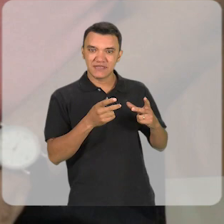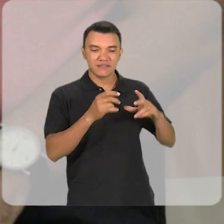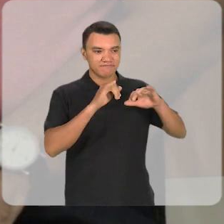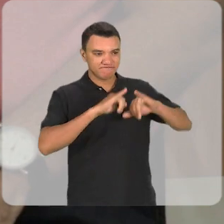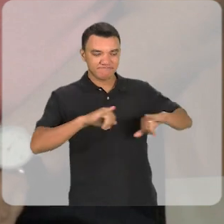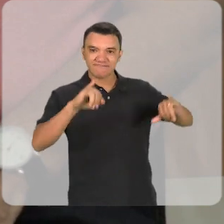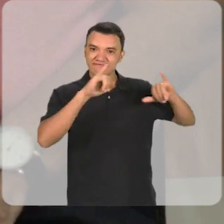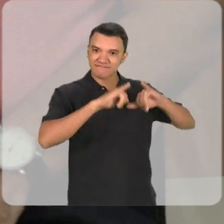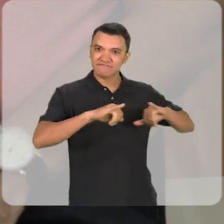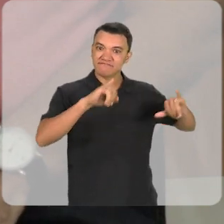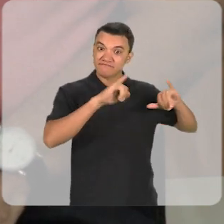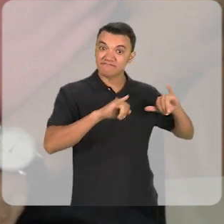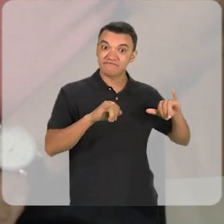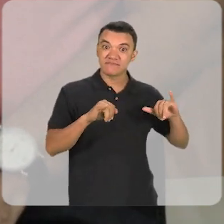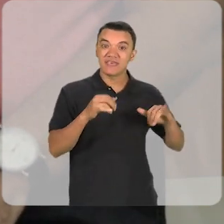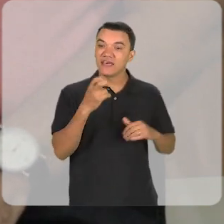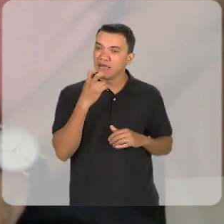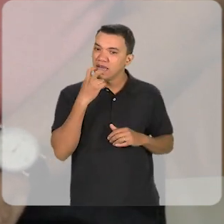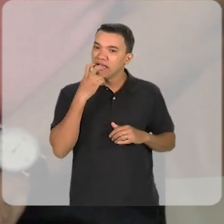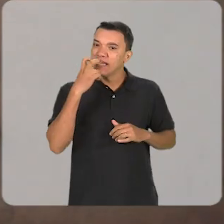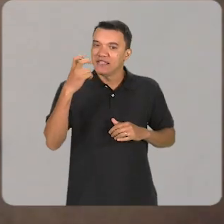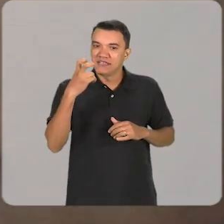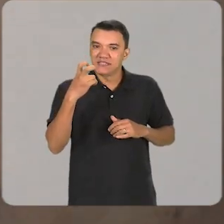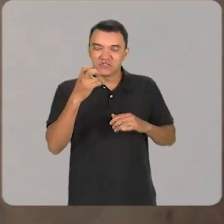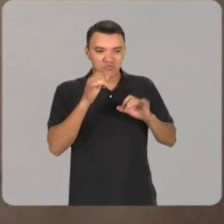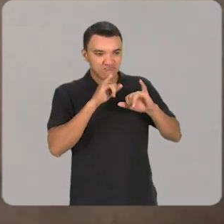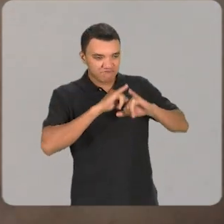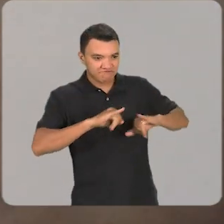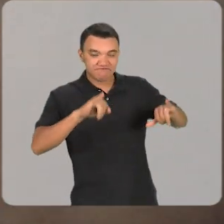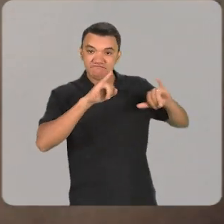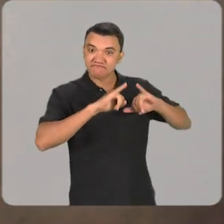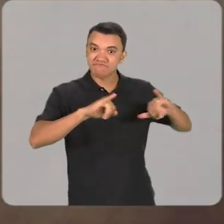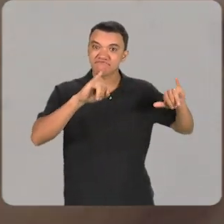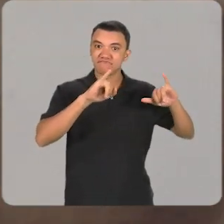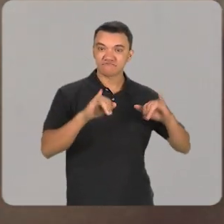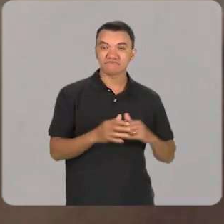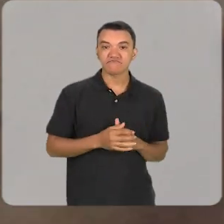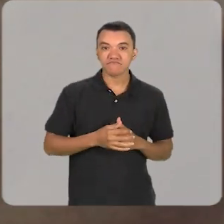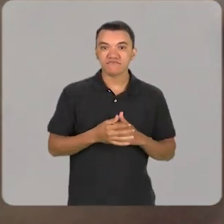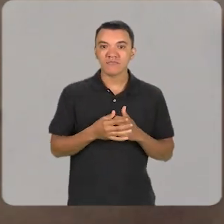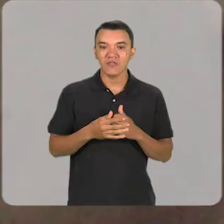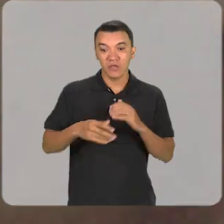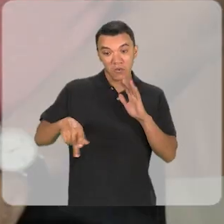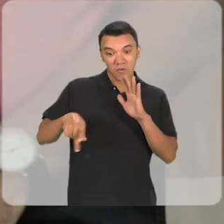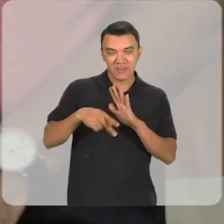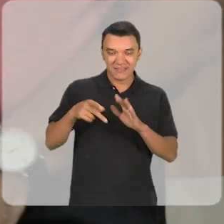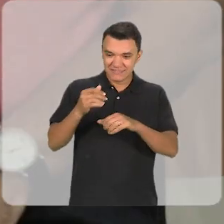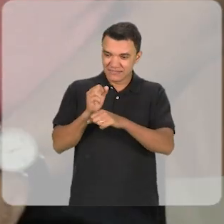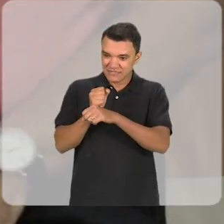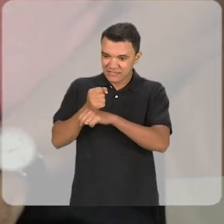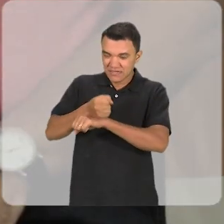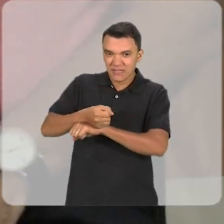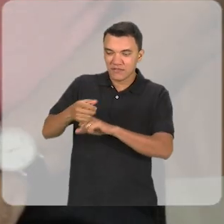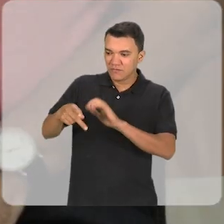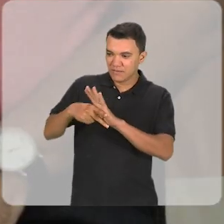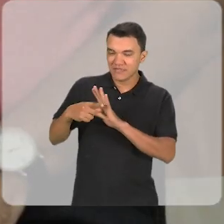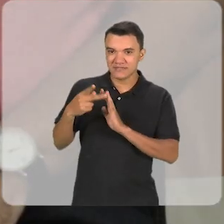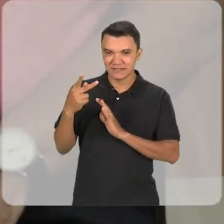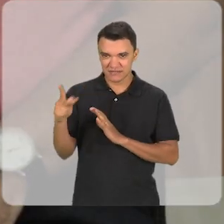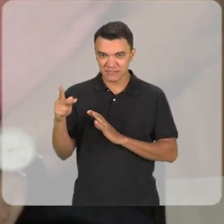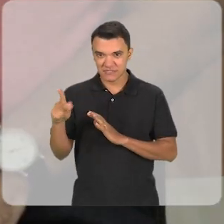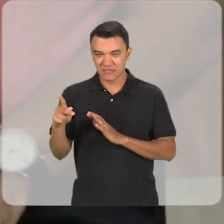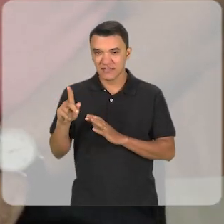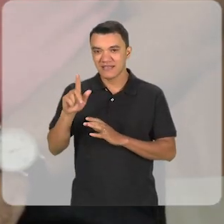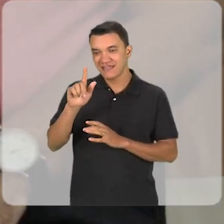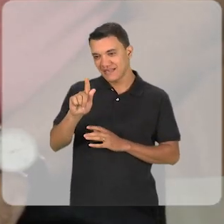com vendas e com gritos. Eles tinham que, porque ele pertencia a alguém, se ele era de ganho, ele tinha que